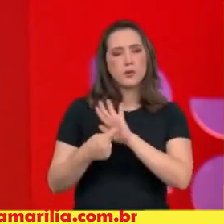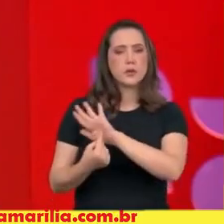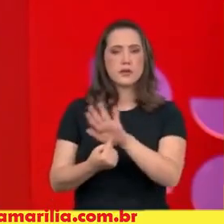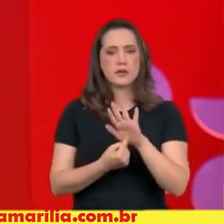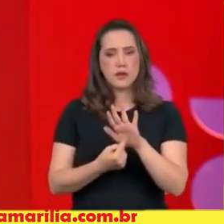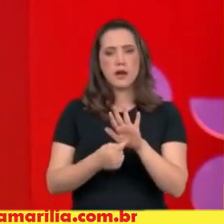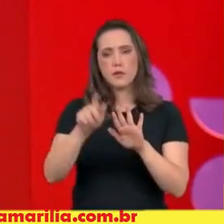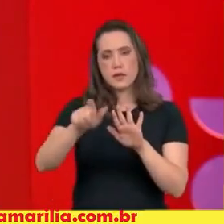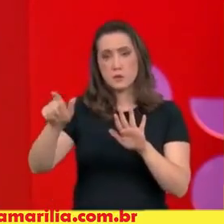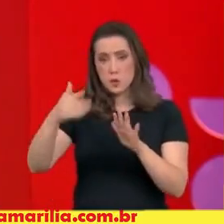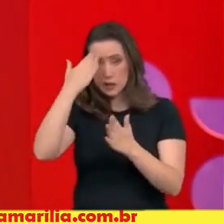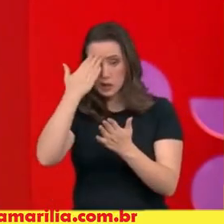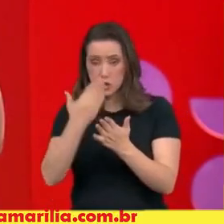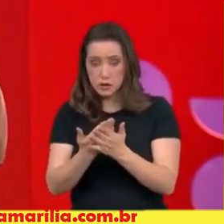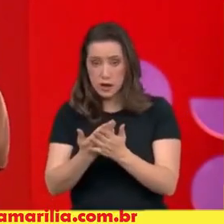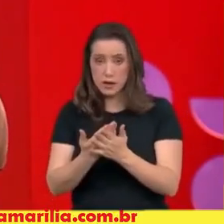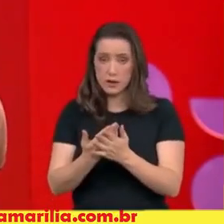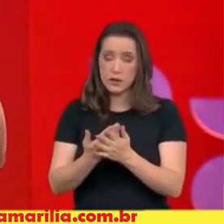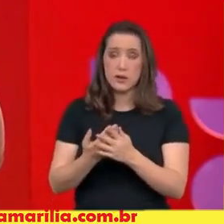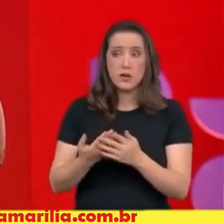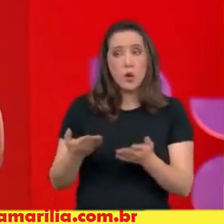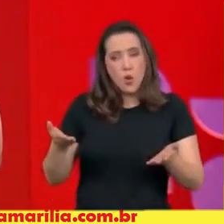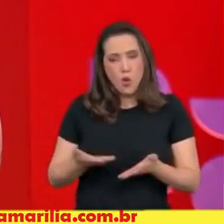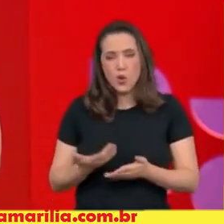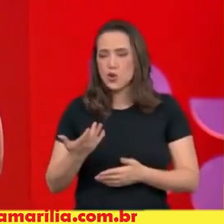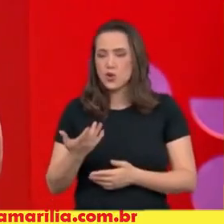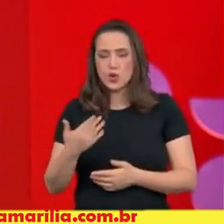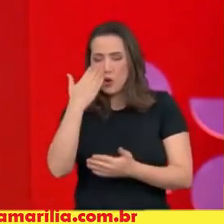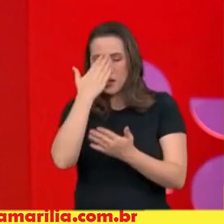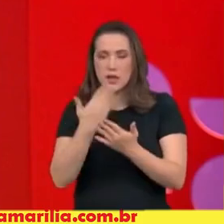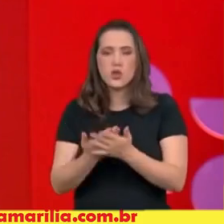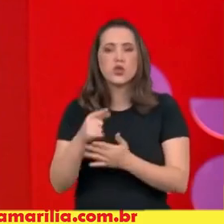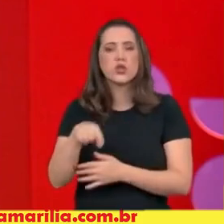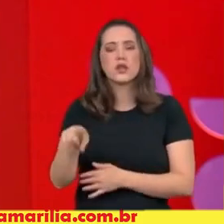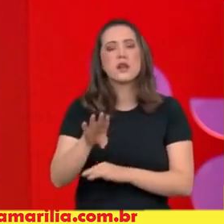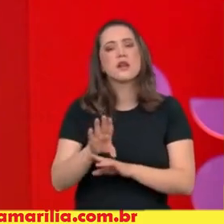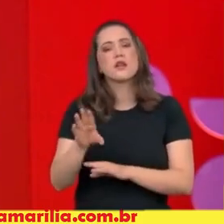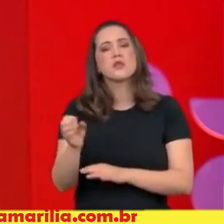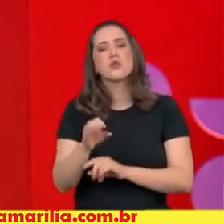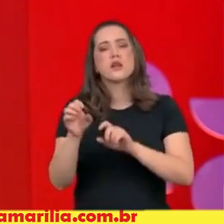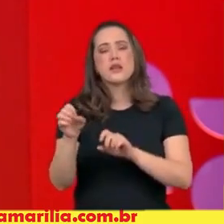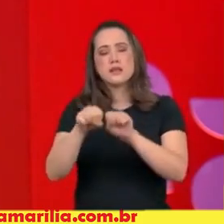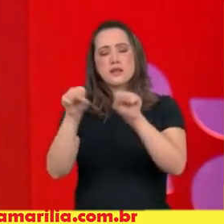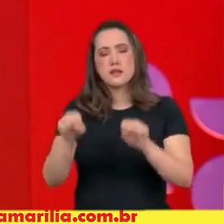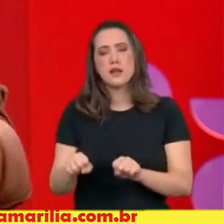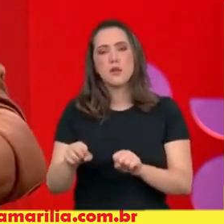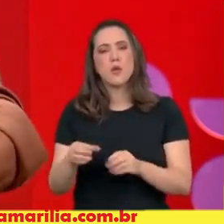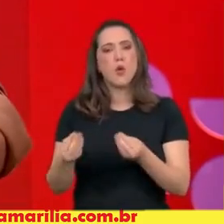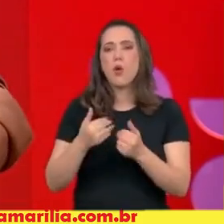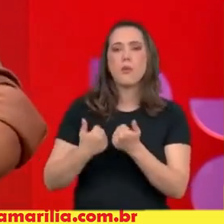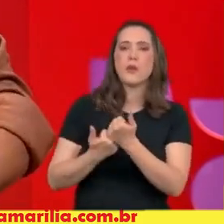pessoas que estão descontentes com este modelo que elas têm que apoiar revoluções, entre aspas, que fortalecem este mesmo